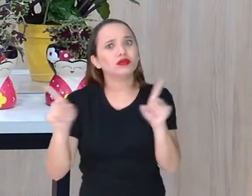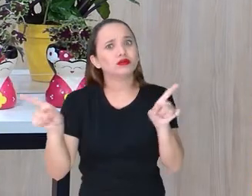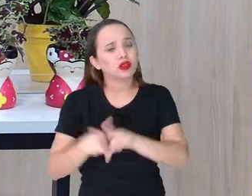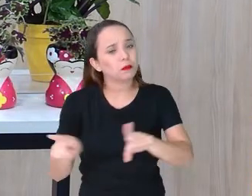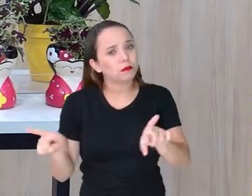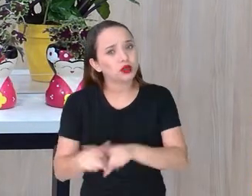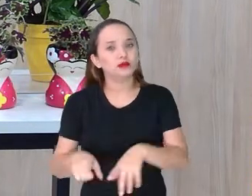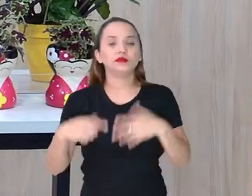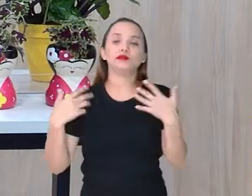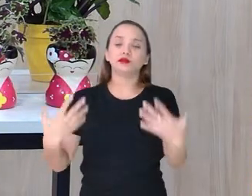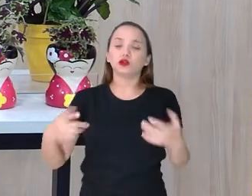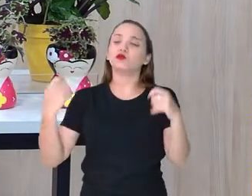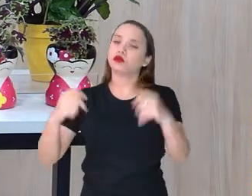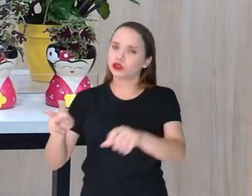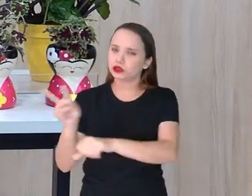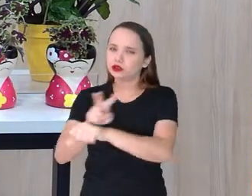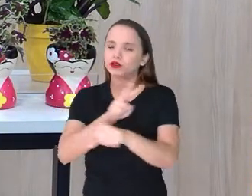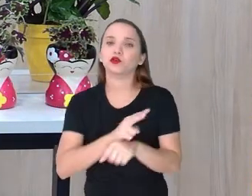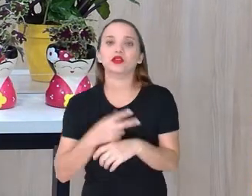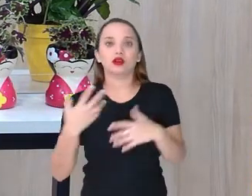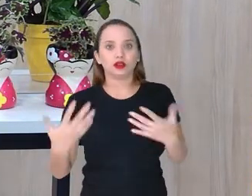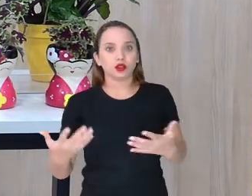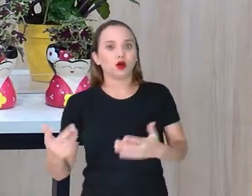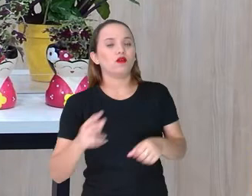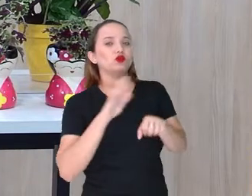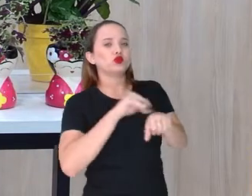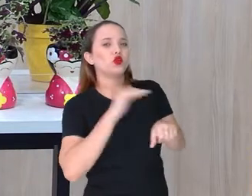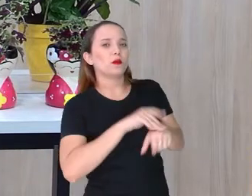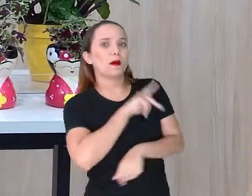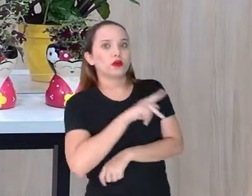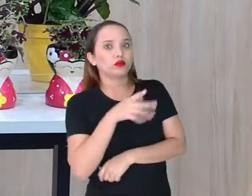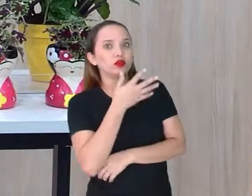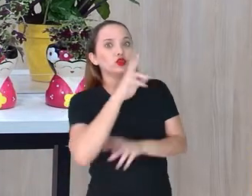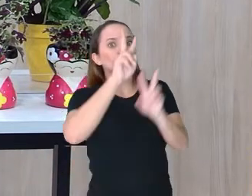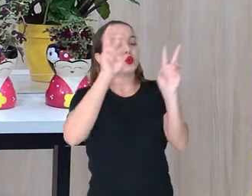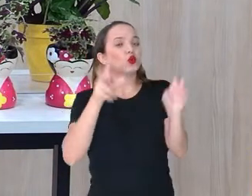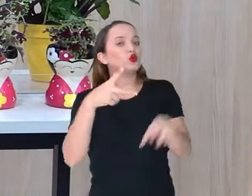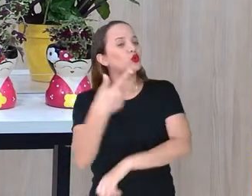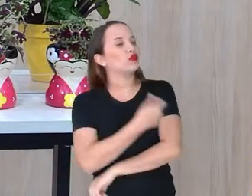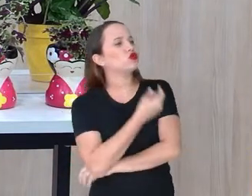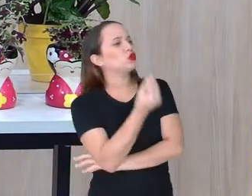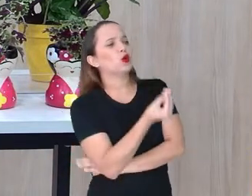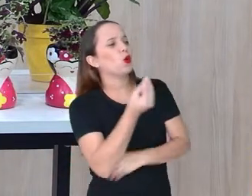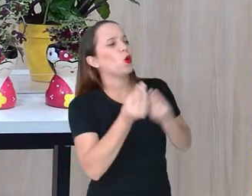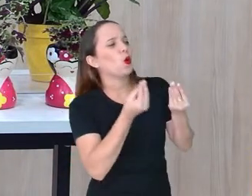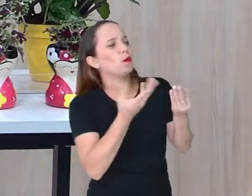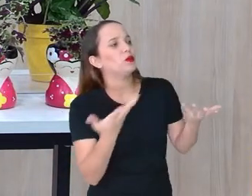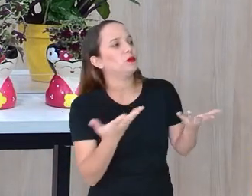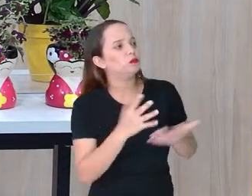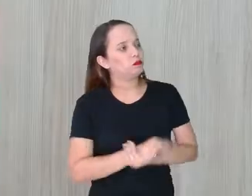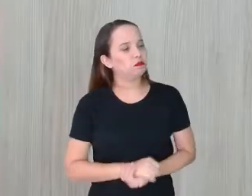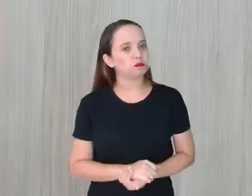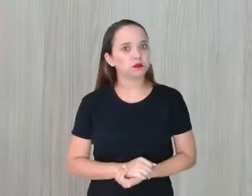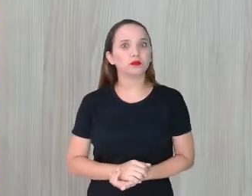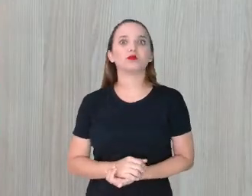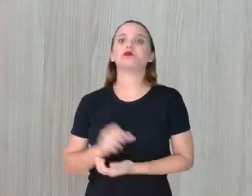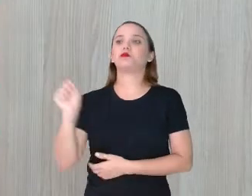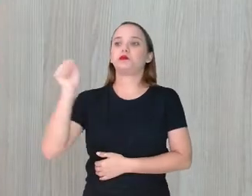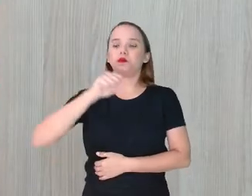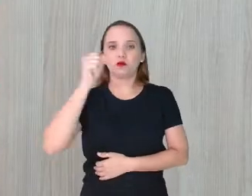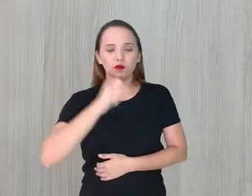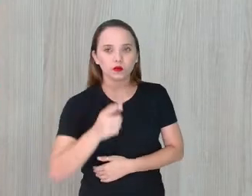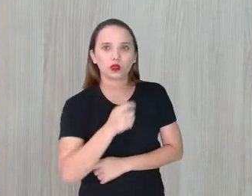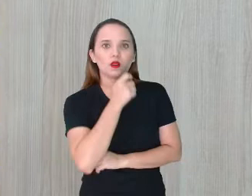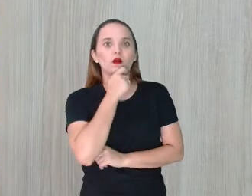ter cuidado. Então, trago a professora Isabel para falar um pouquinho da vacina. Como é que está a vacina, professora Isabel? Pois é, professora Cláudia,